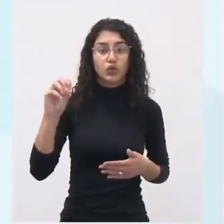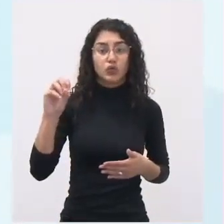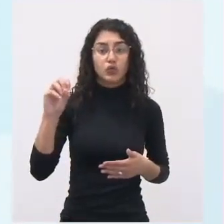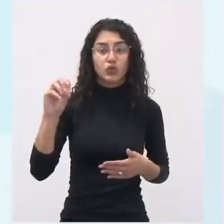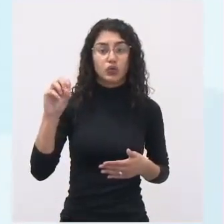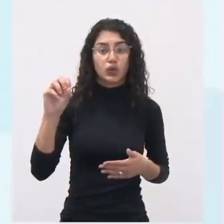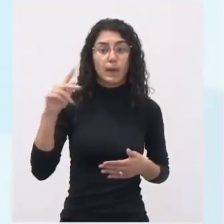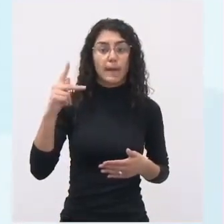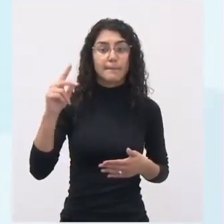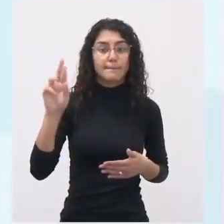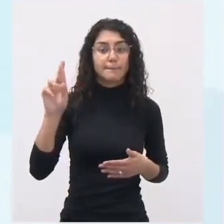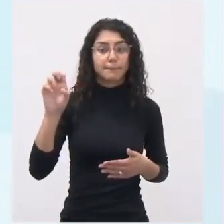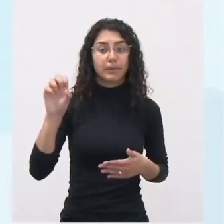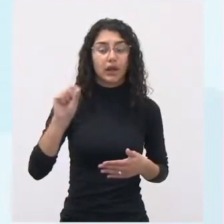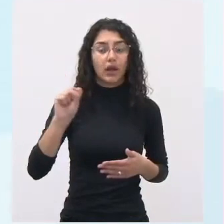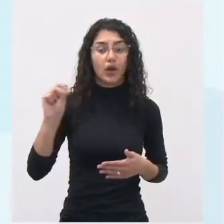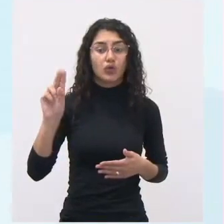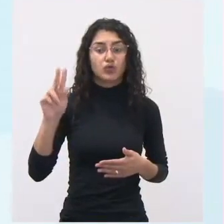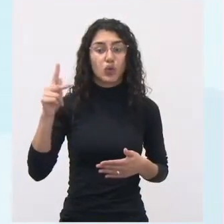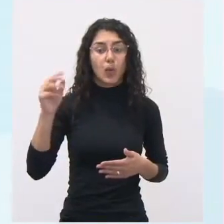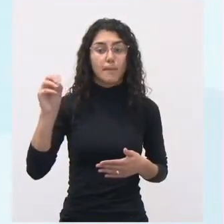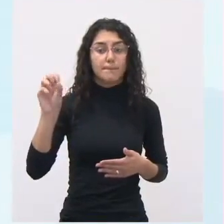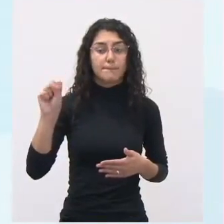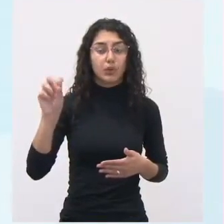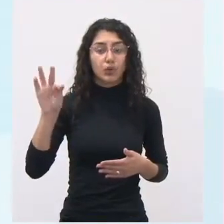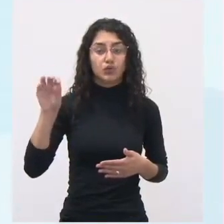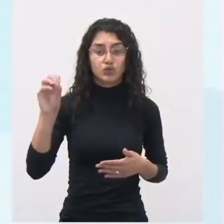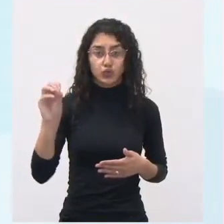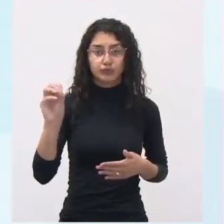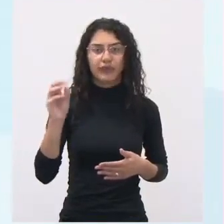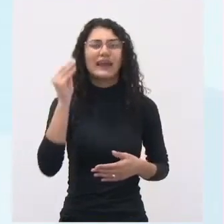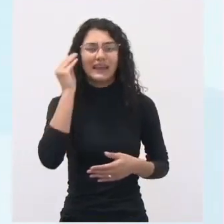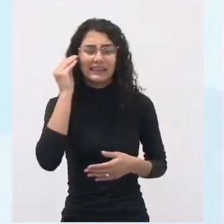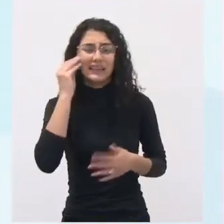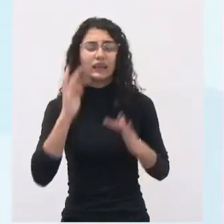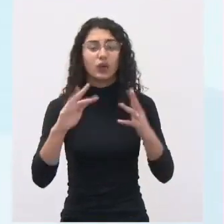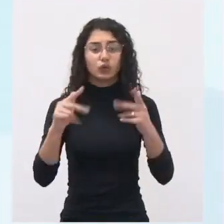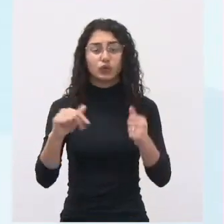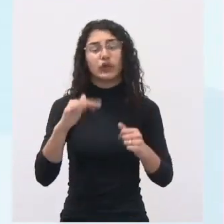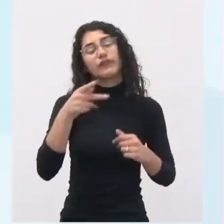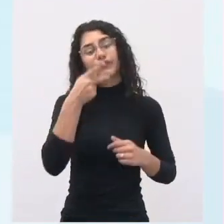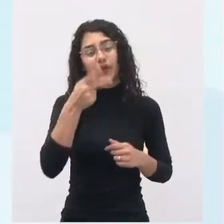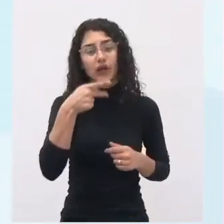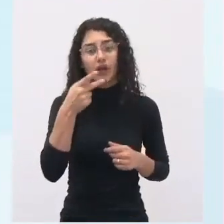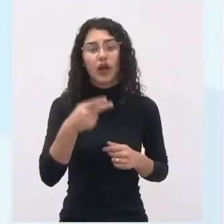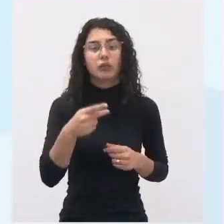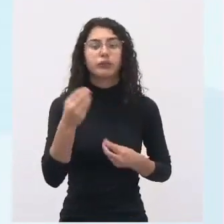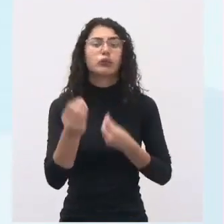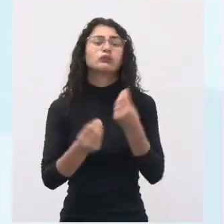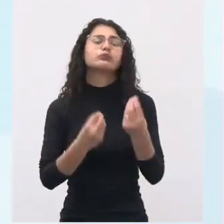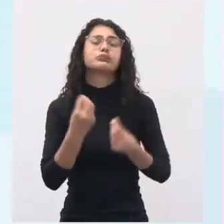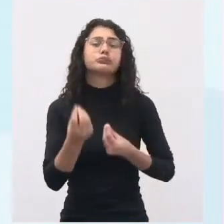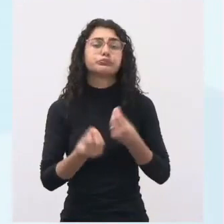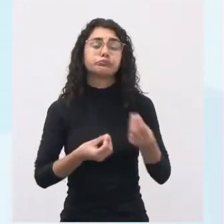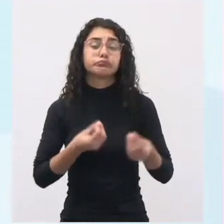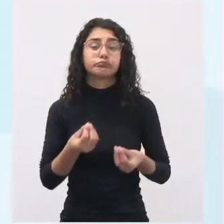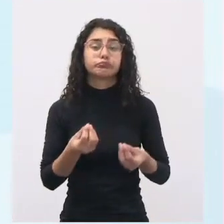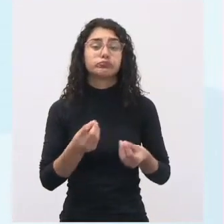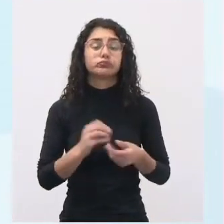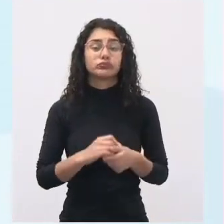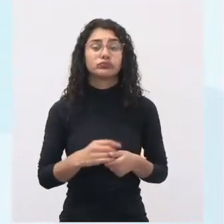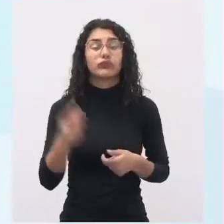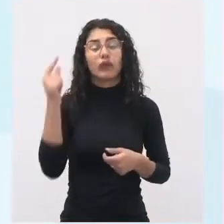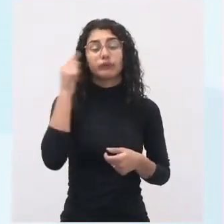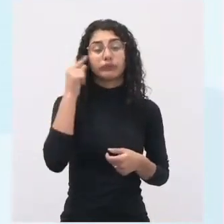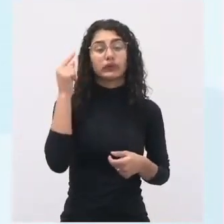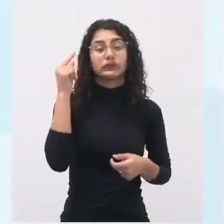tudo isso aqui que a gente falou, vocês conseguiram observar qual é esse pressuposto,